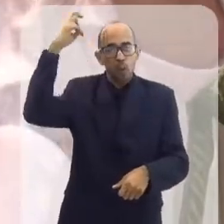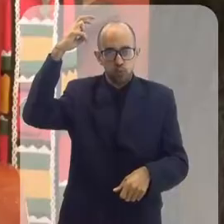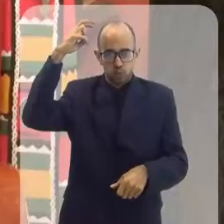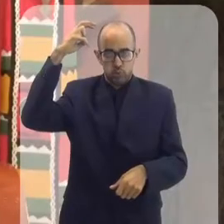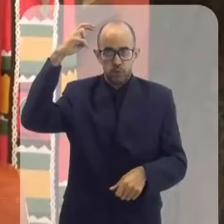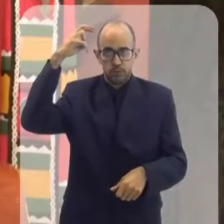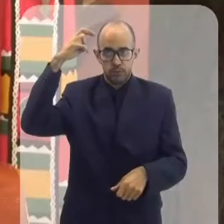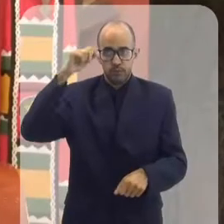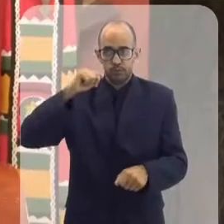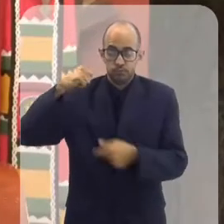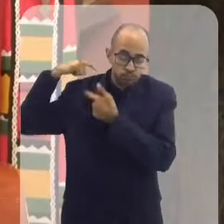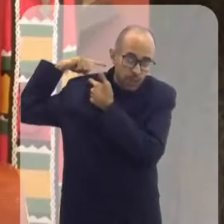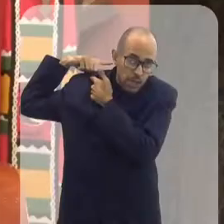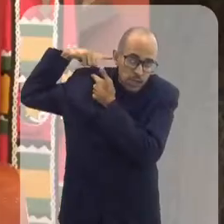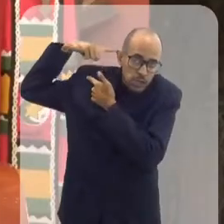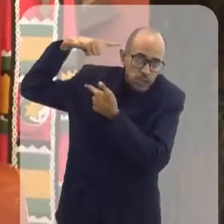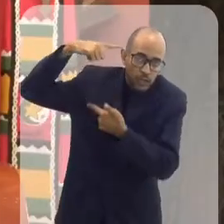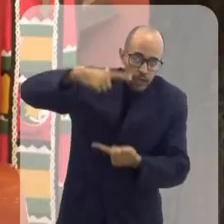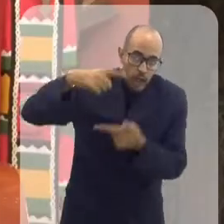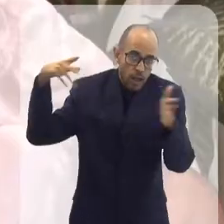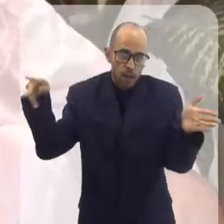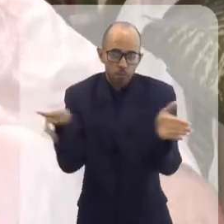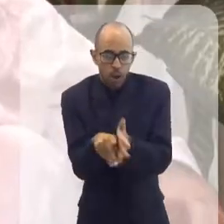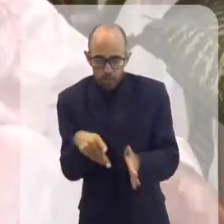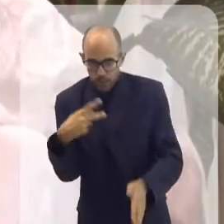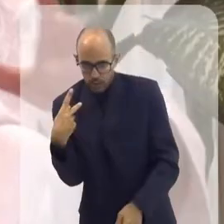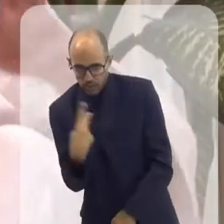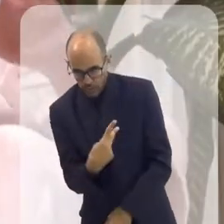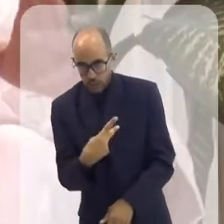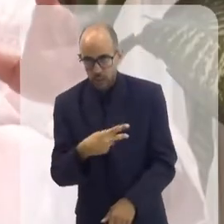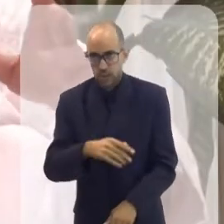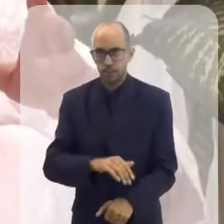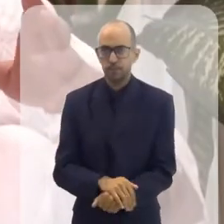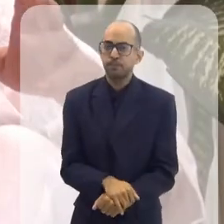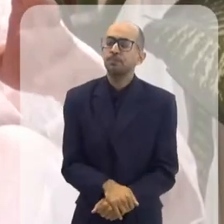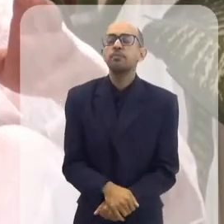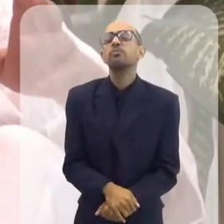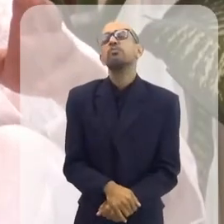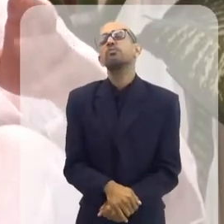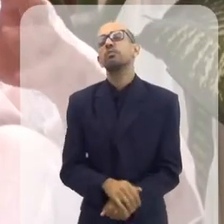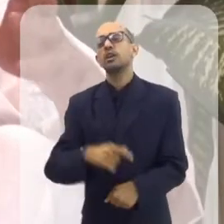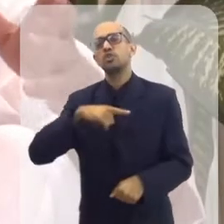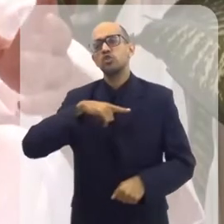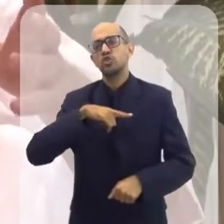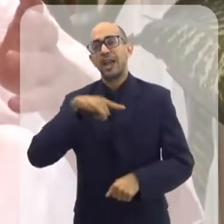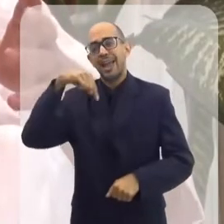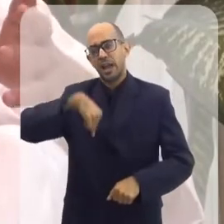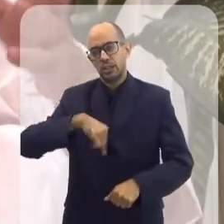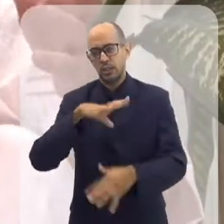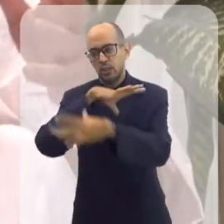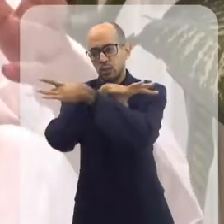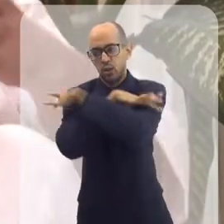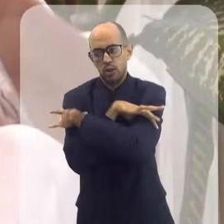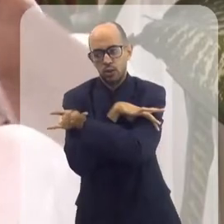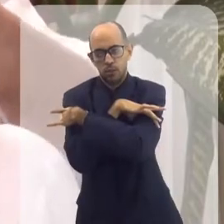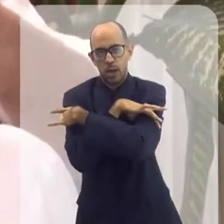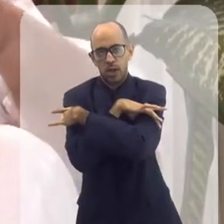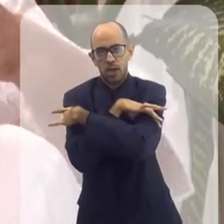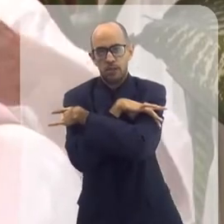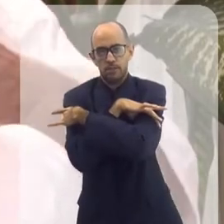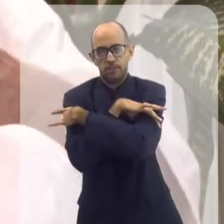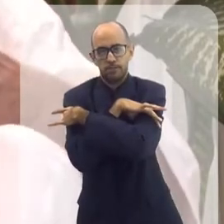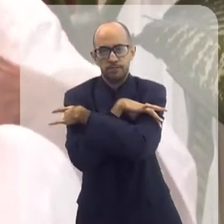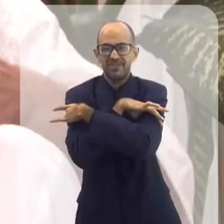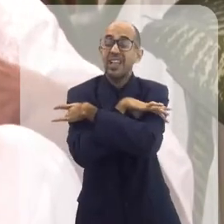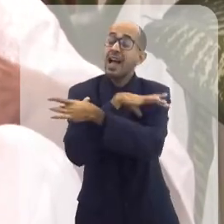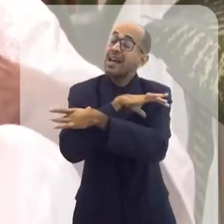vastidão na verdade exatamente Então a gente tem aqui no candomblé nos